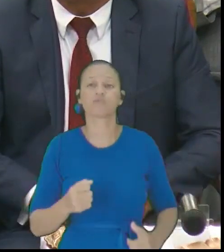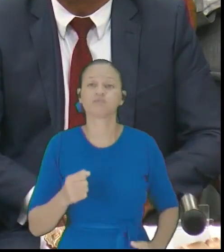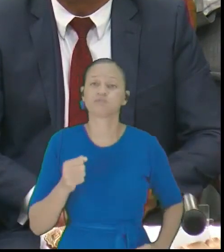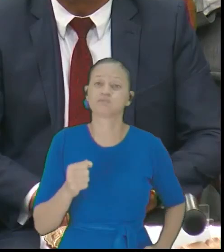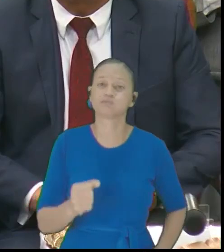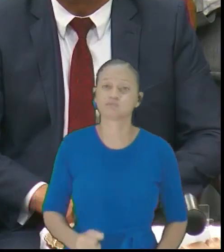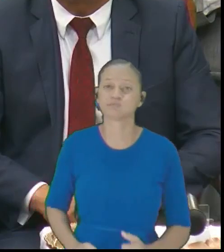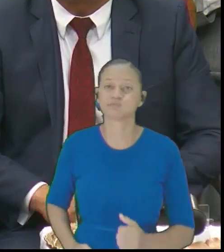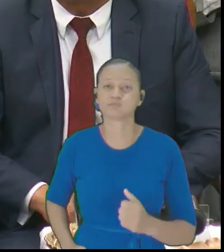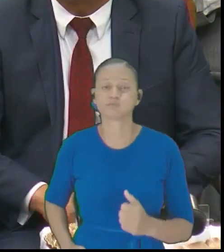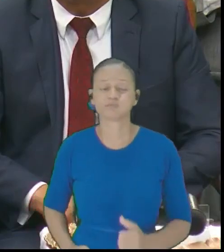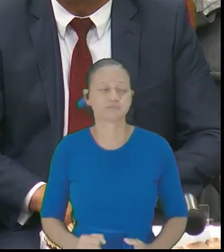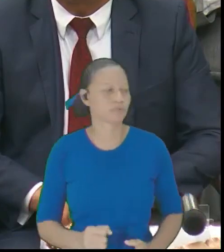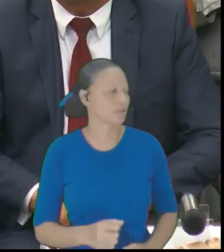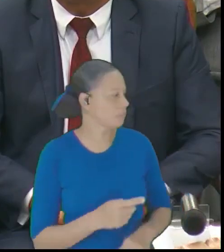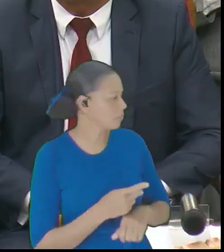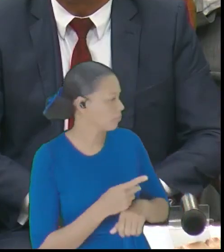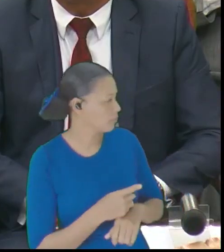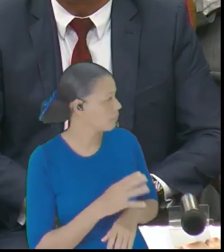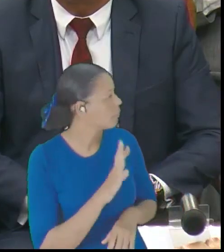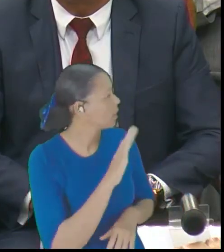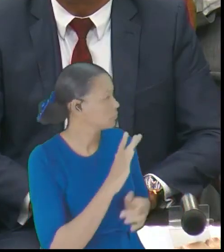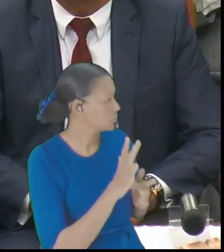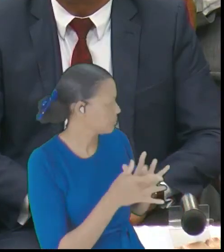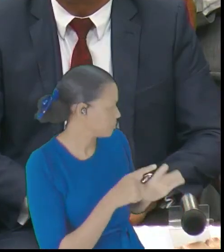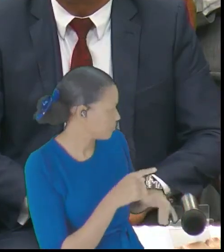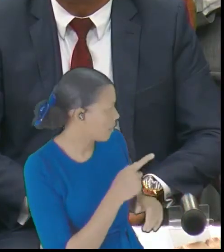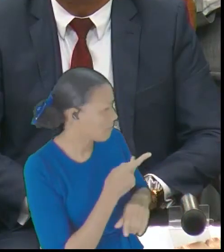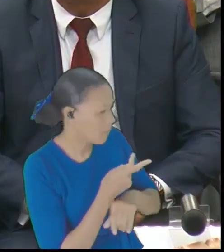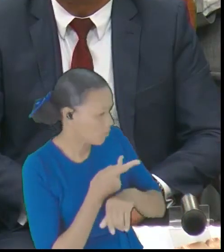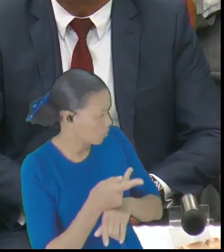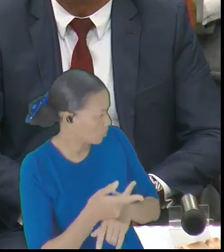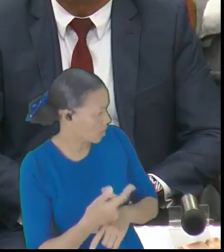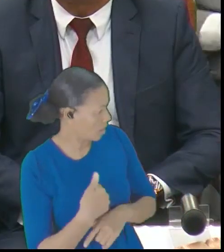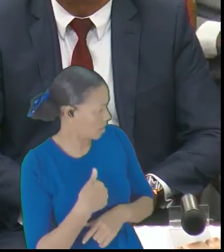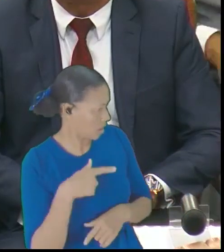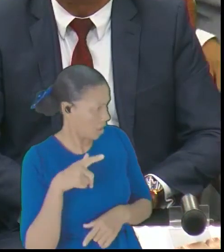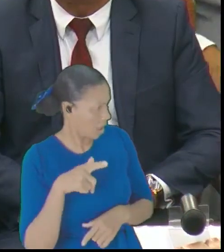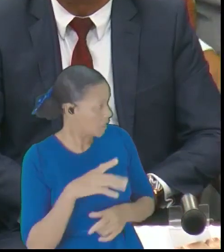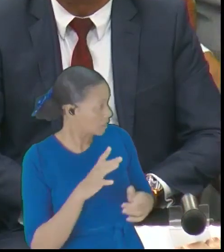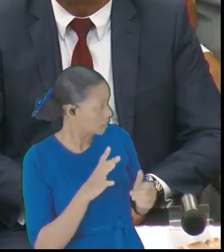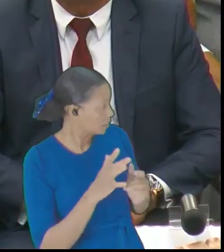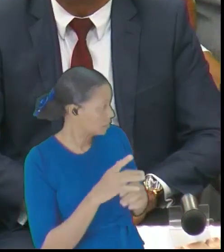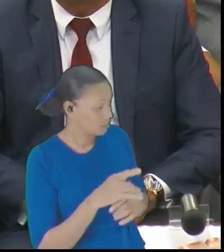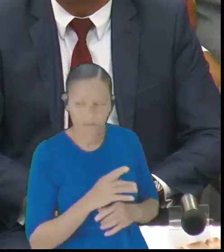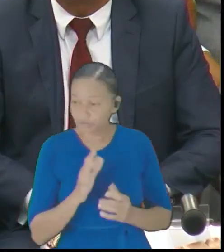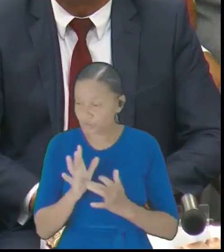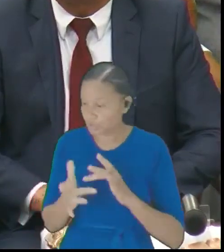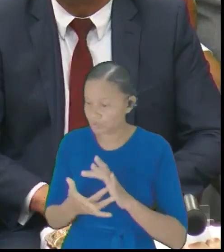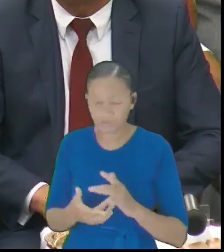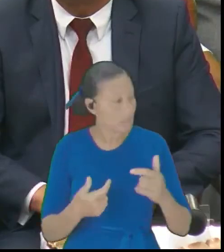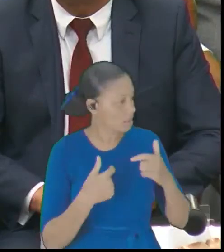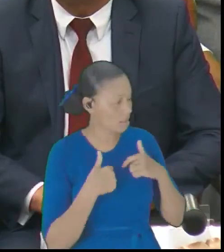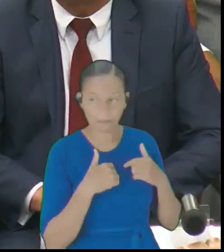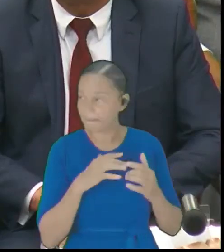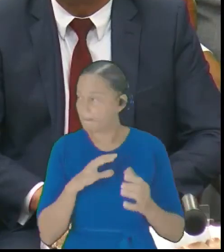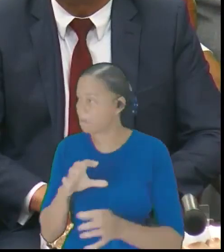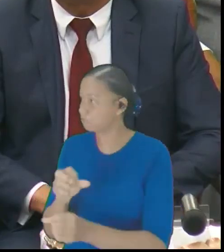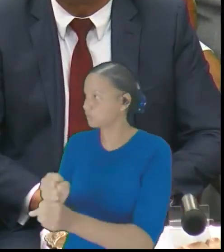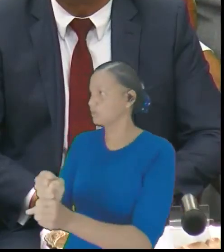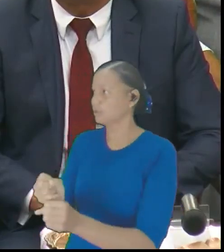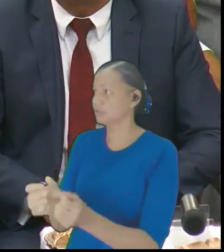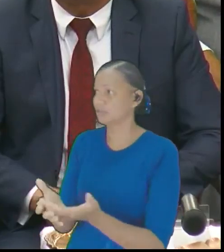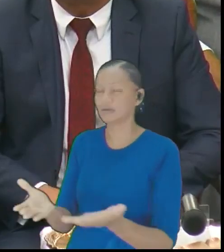chega, Jesus pergunta a quem buscar, e vocês conhecem a história. A Jesus de Nazaré, sou eu. Puf, por 3 vezes caído. Quando se levantou, Jesus disse, para que